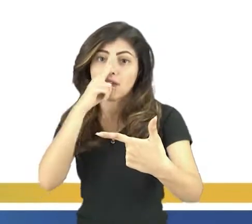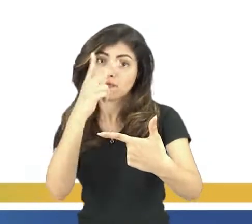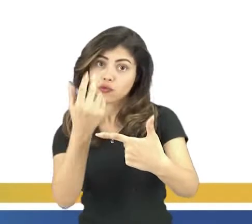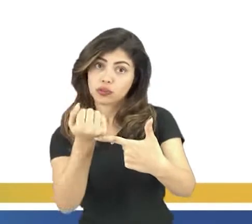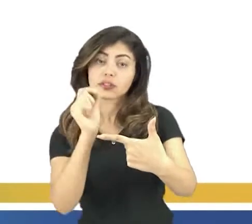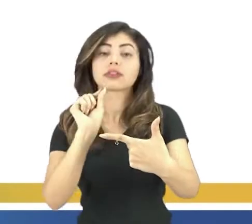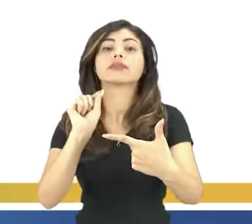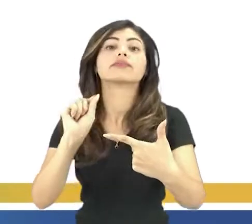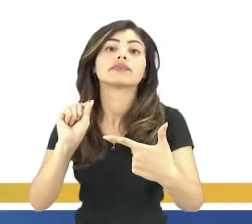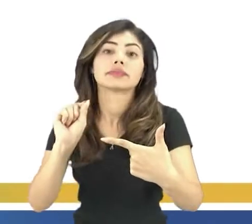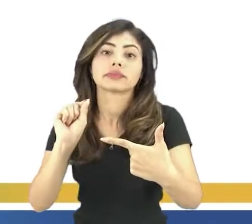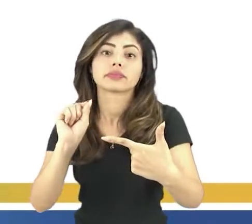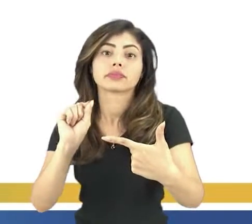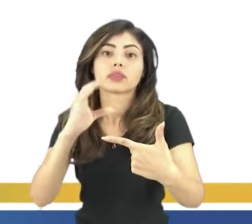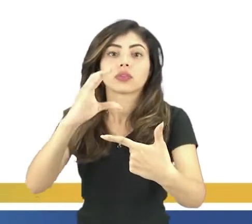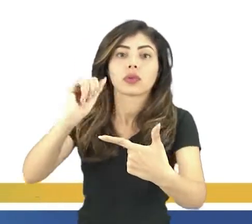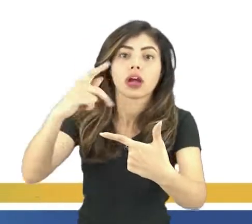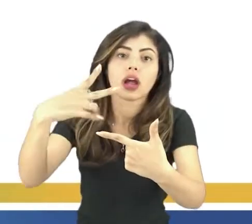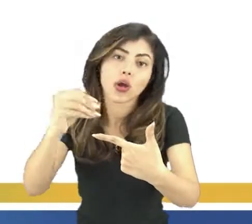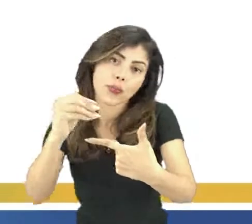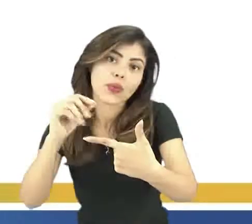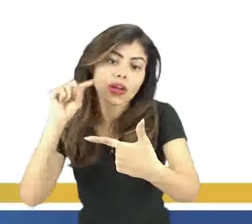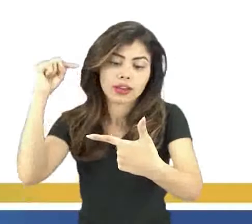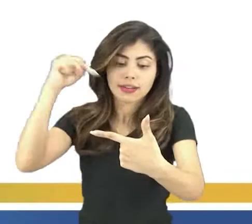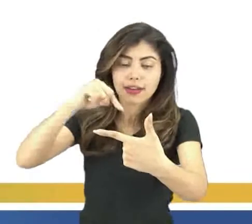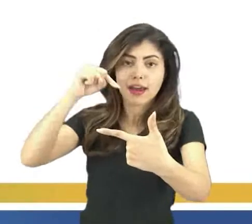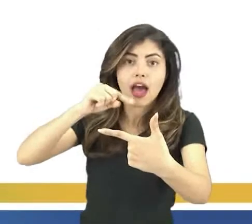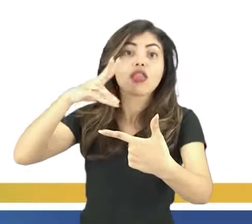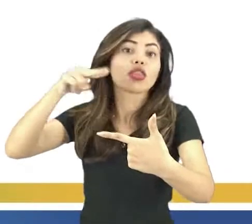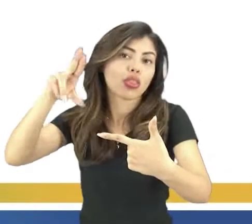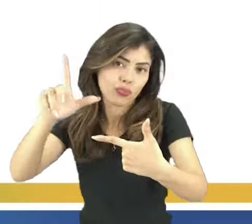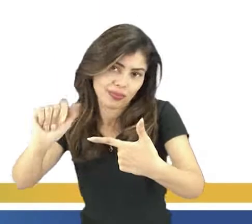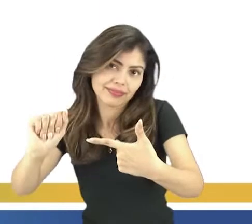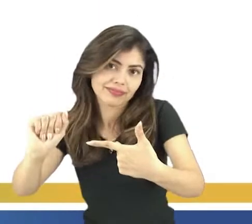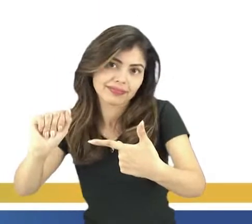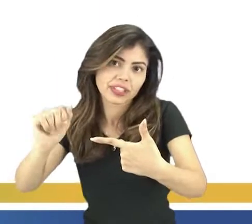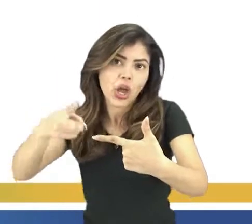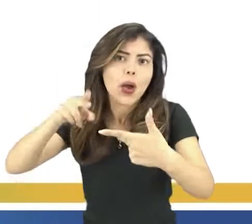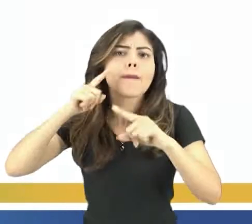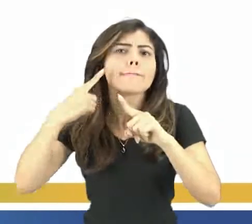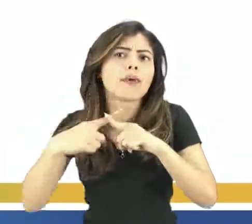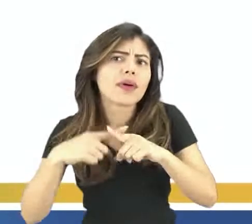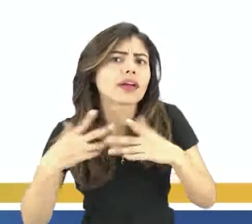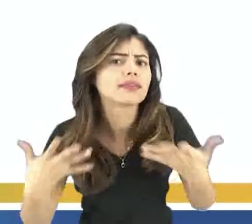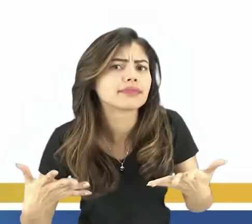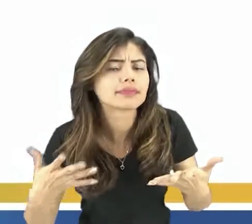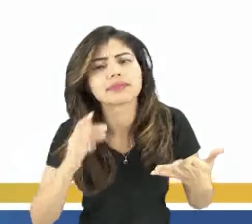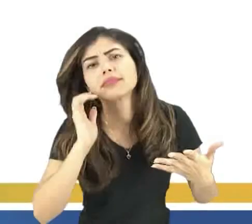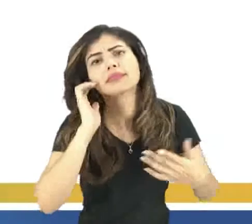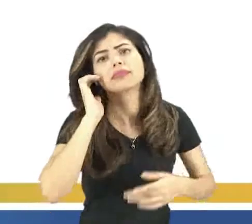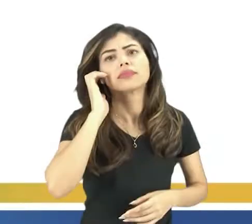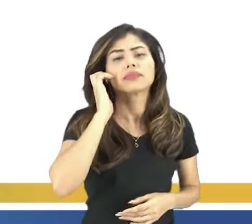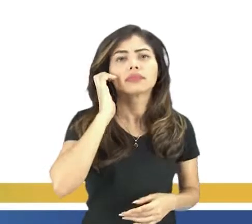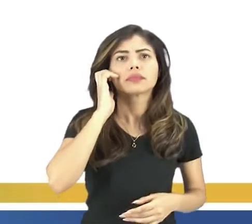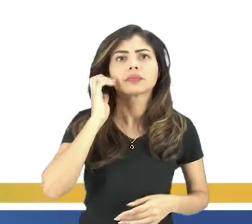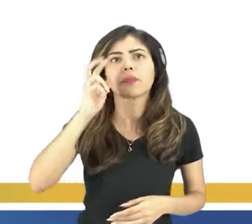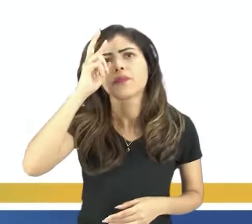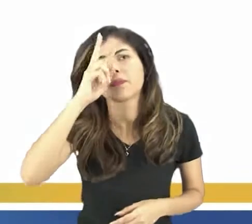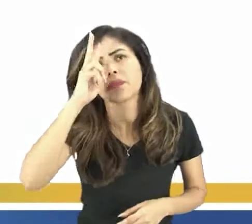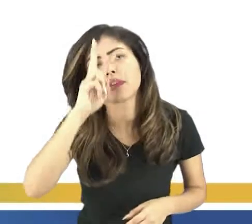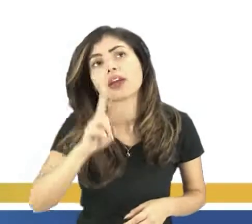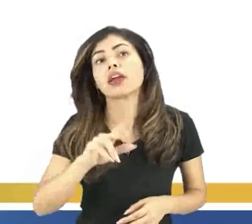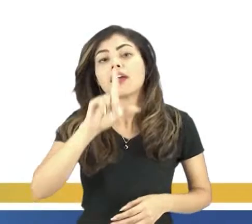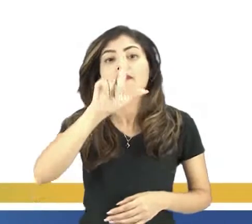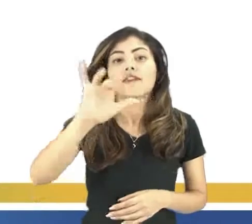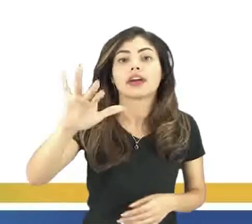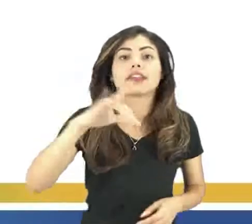força, ou o campo ali, a força magnética vai ser nula. E por que vai ser nula? Ora, lembra que na equação a